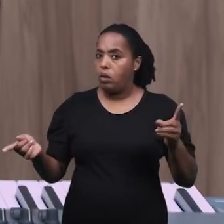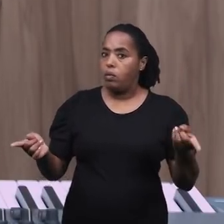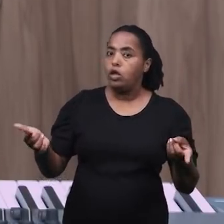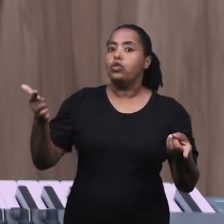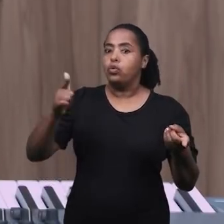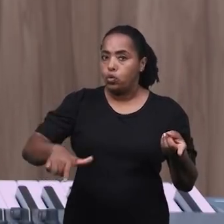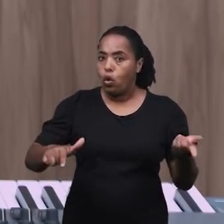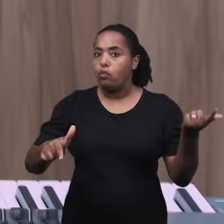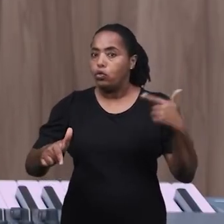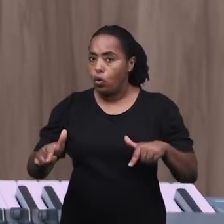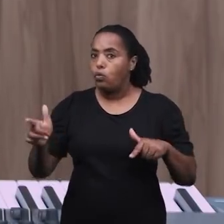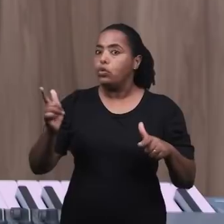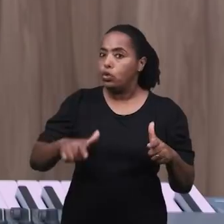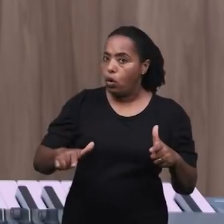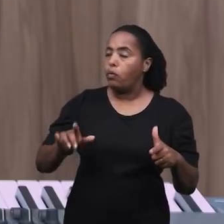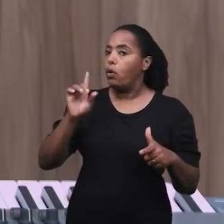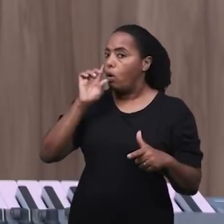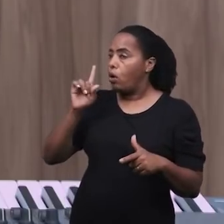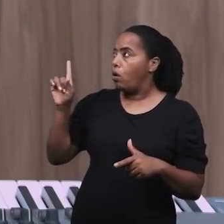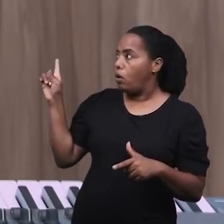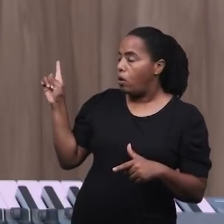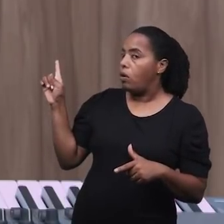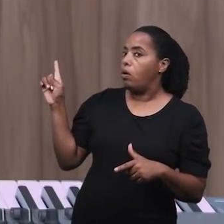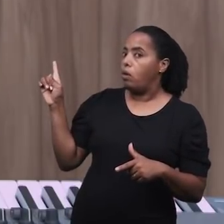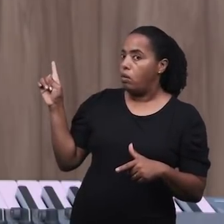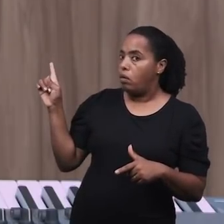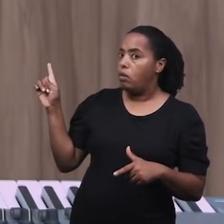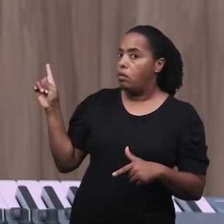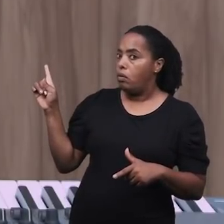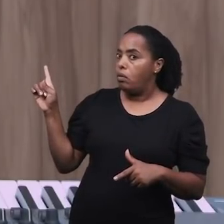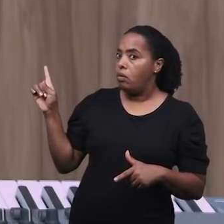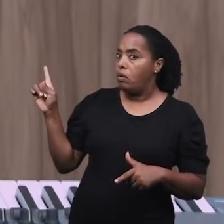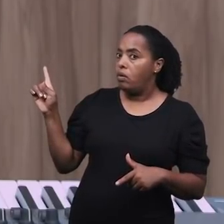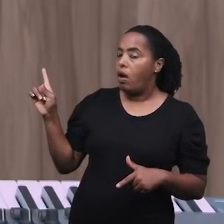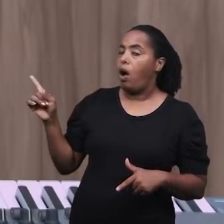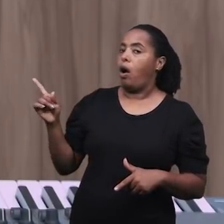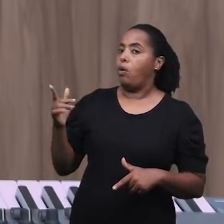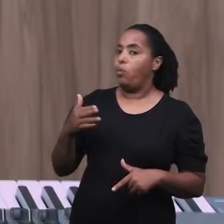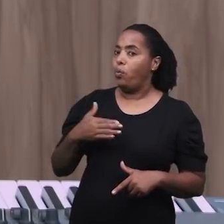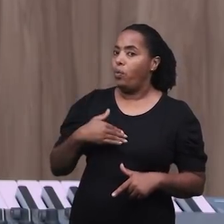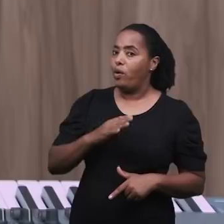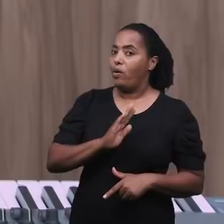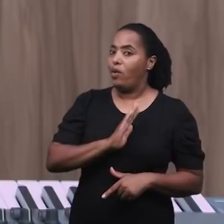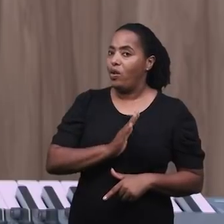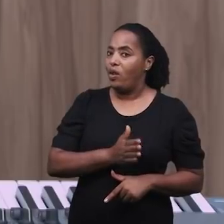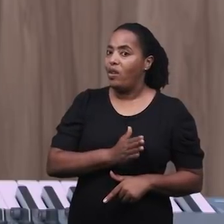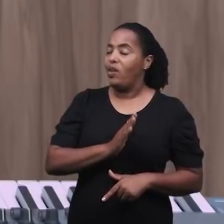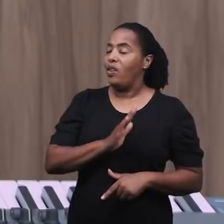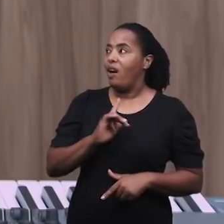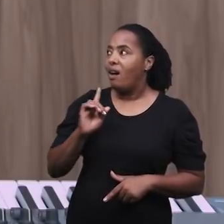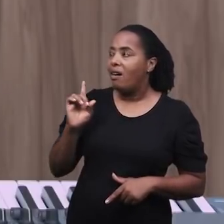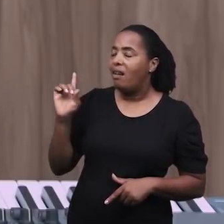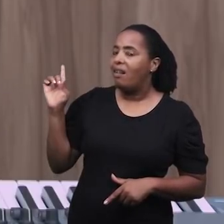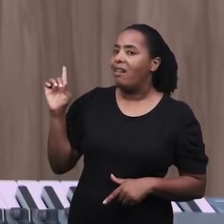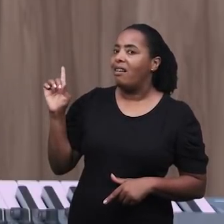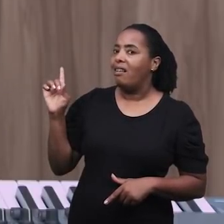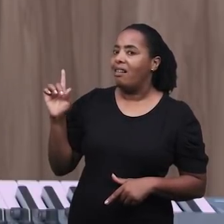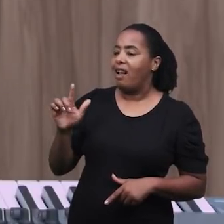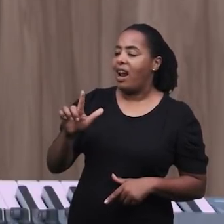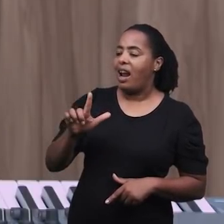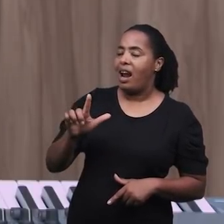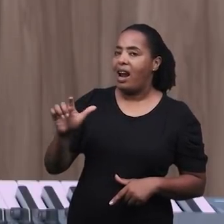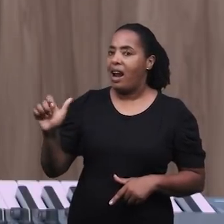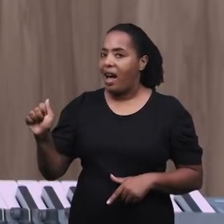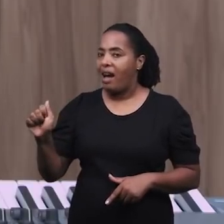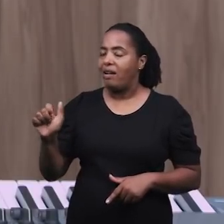Pode repetir e faz o Ré. O meu coração é Lá.